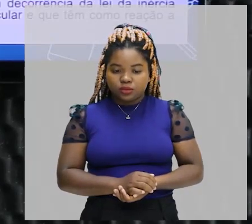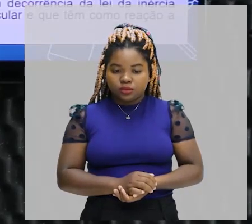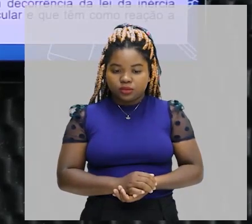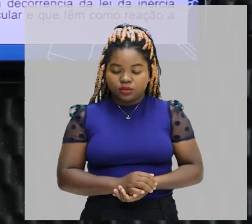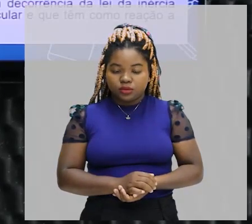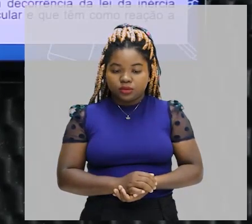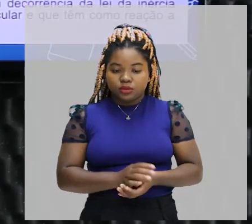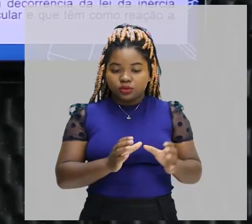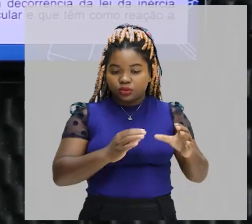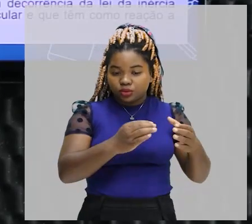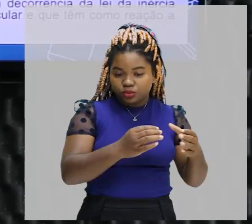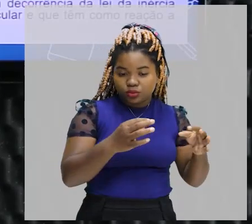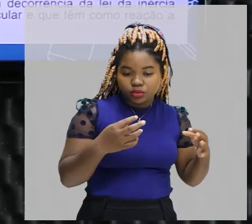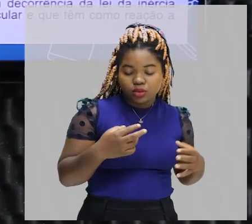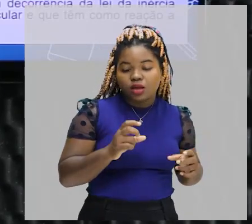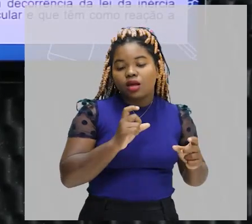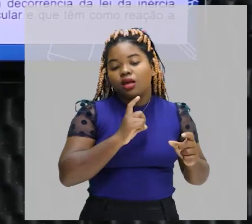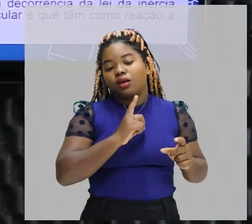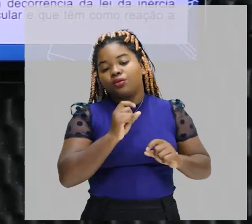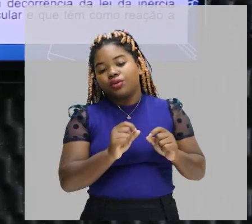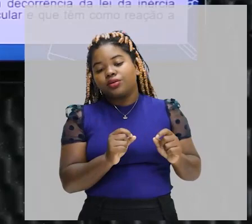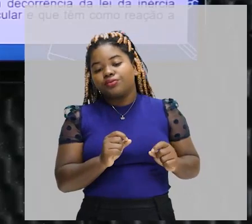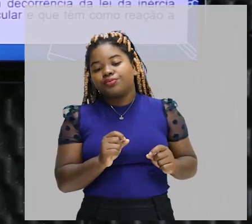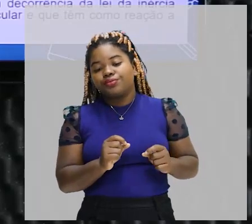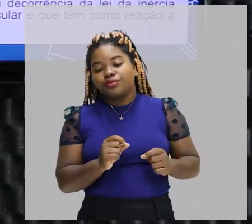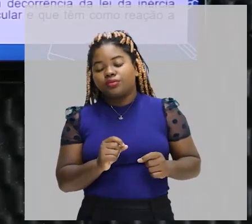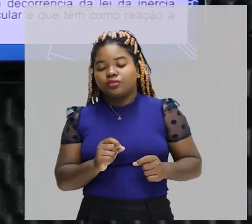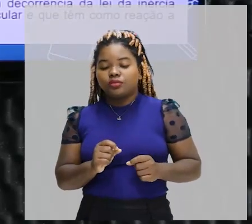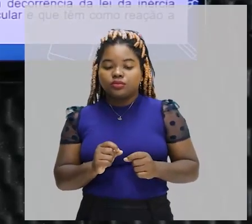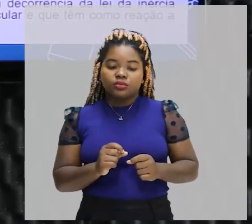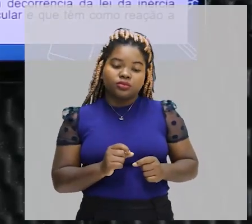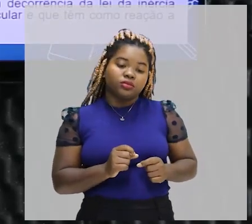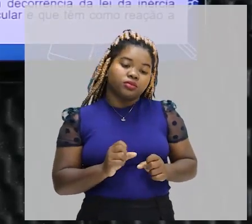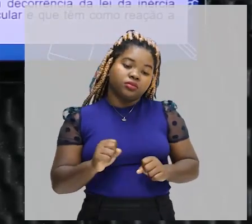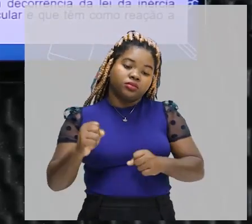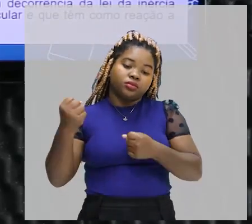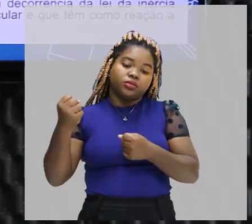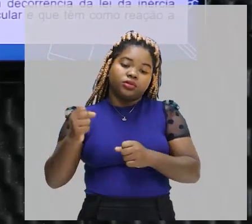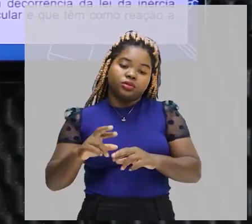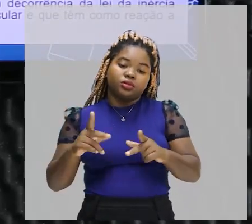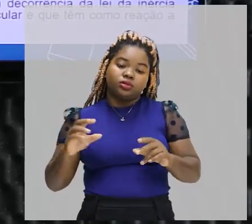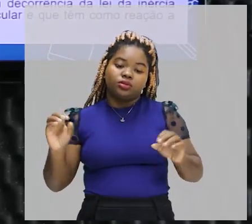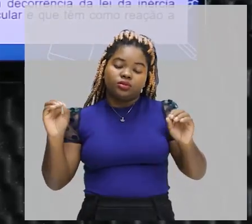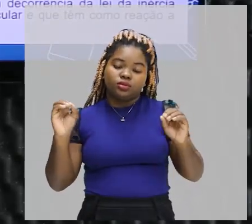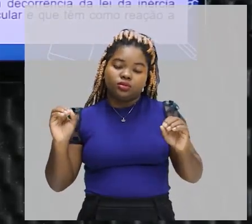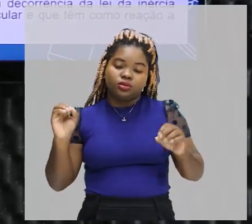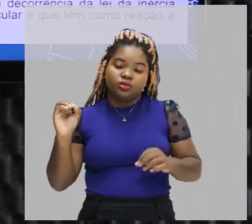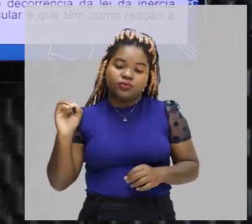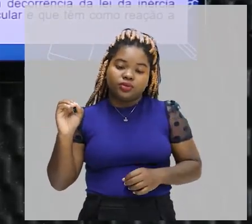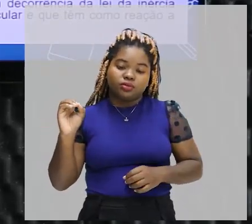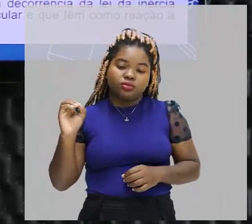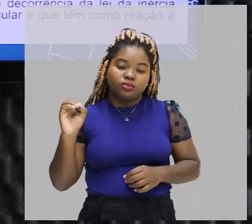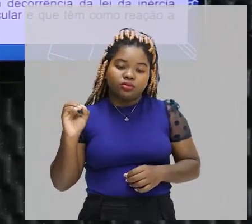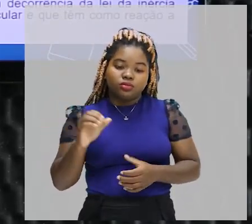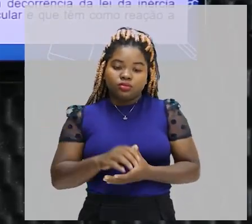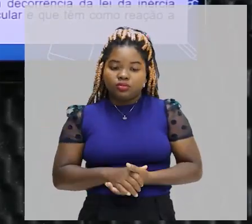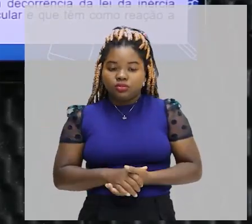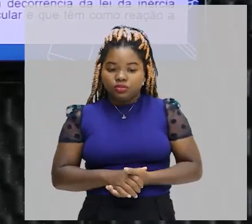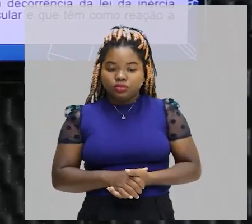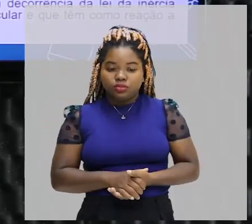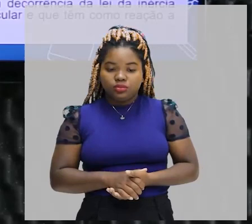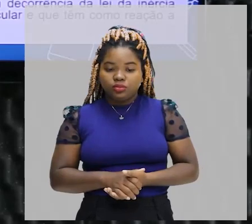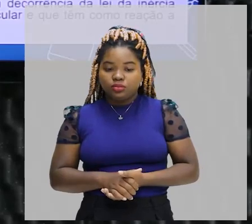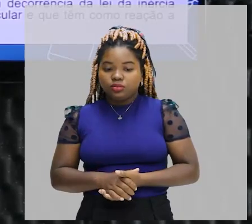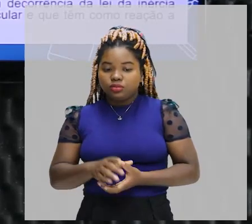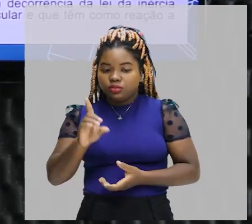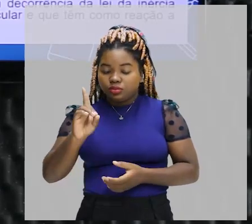este conjunto é resultante, né, de um conjunto de forças que é diferente de zero, isso agindo sobre esse corpo. Por isso, a